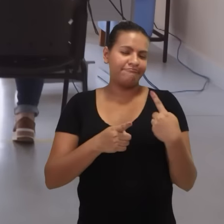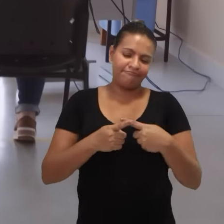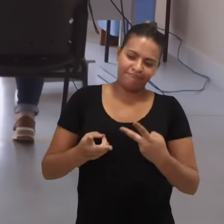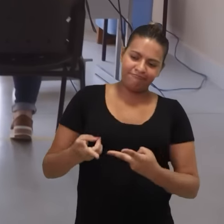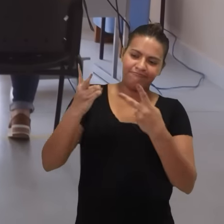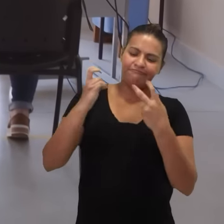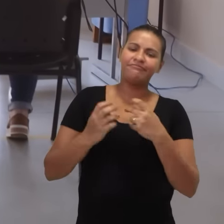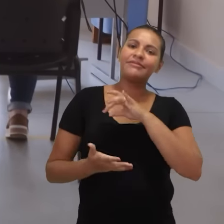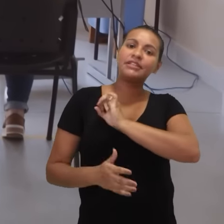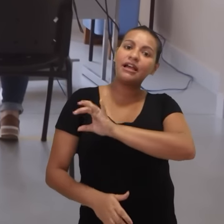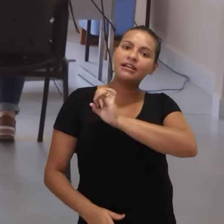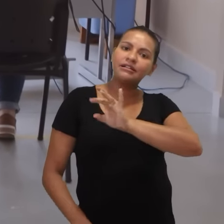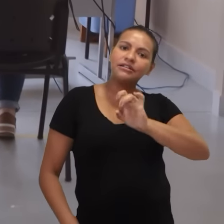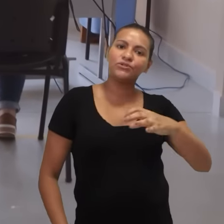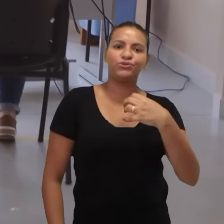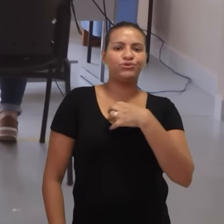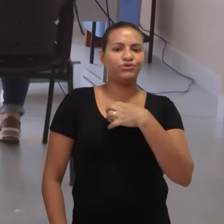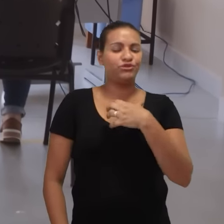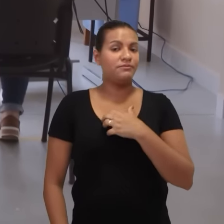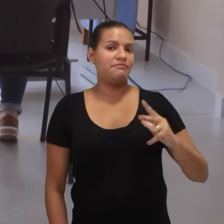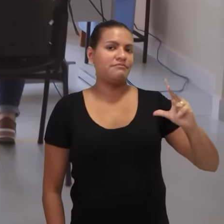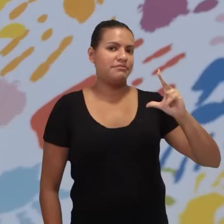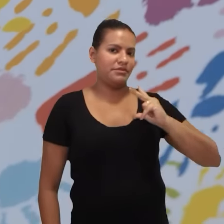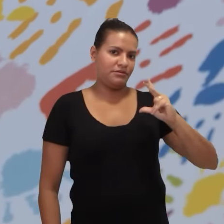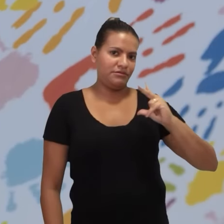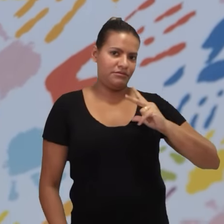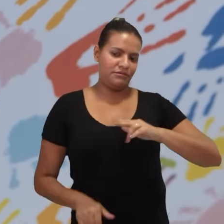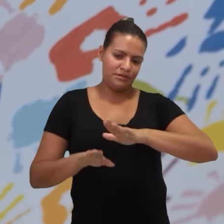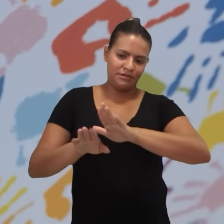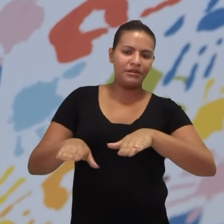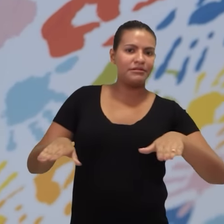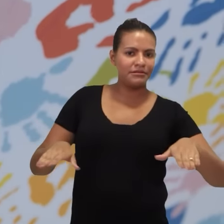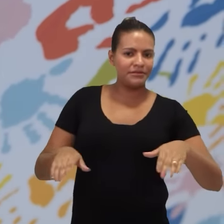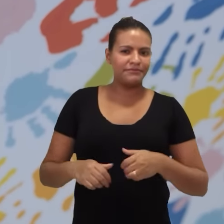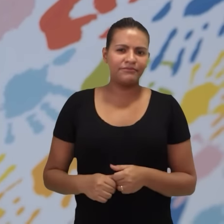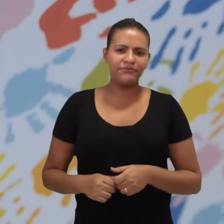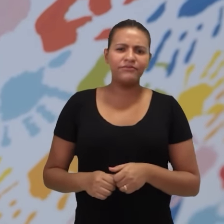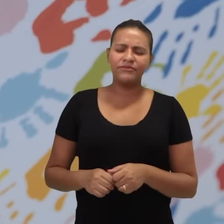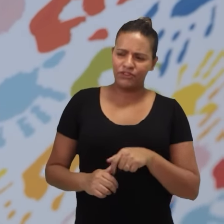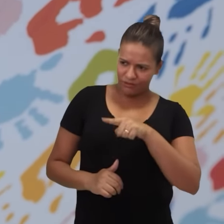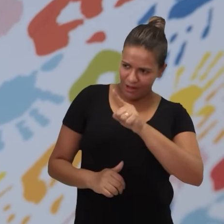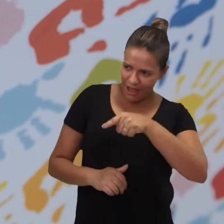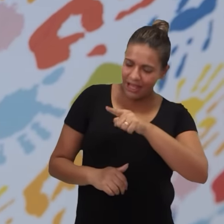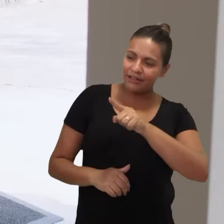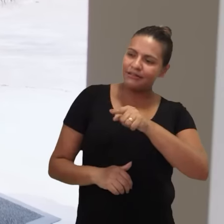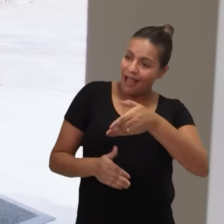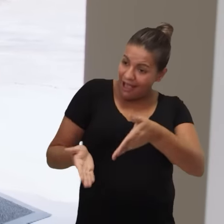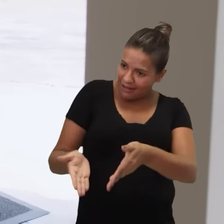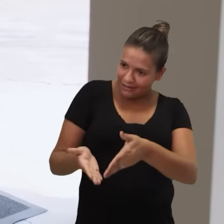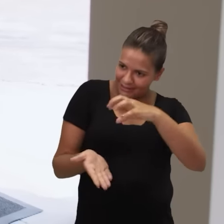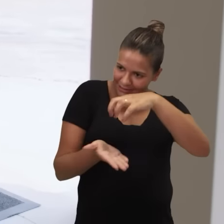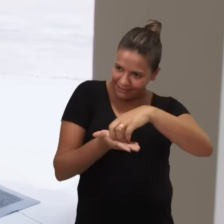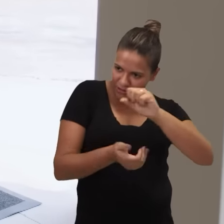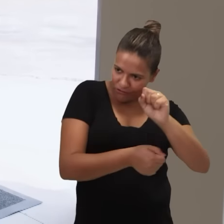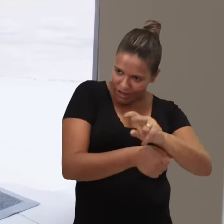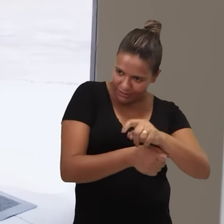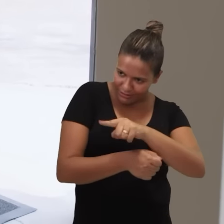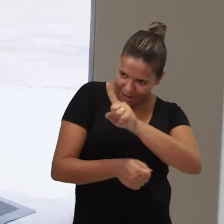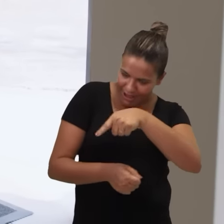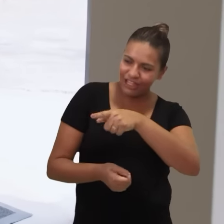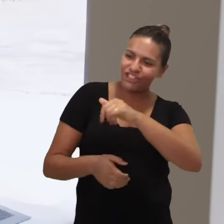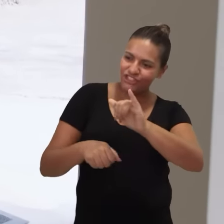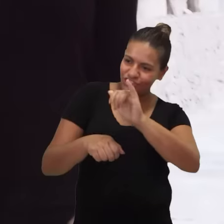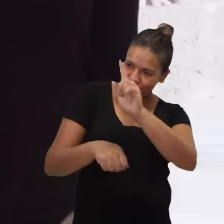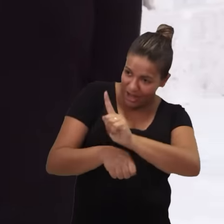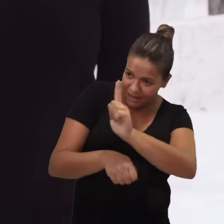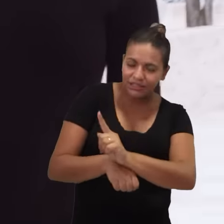vagas, olhando para as particularidades de cada caso e de cada criança. Você é a gerente da Central de